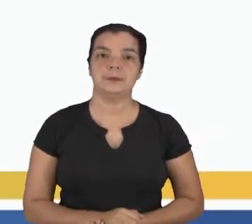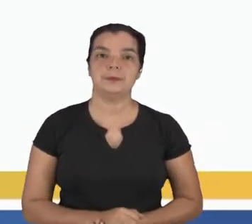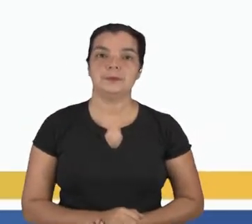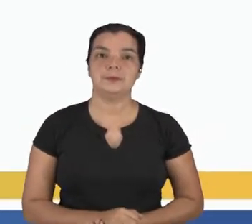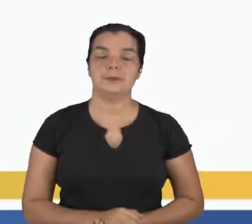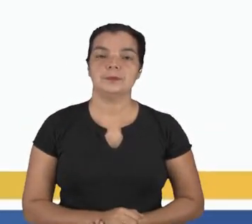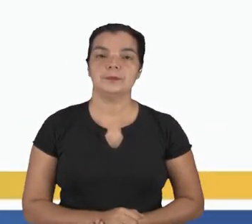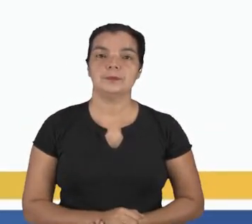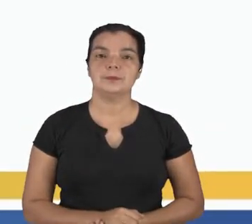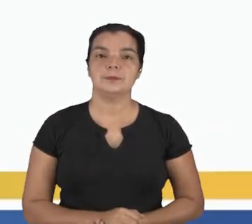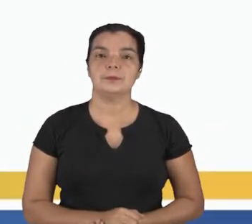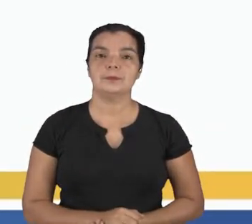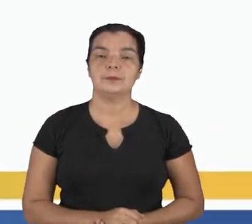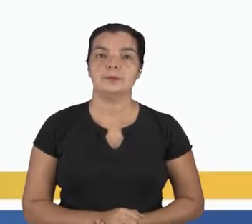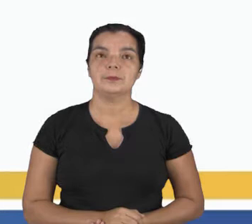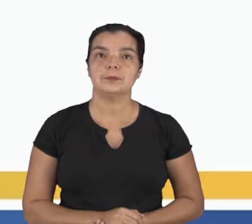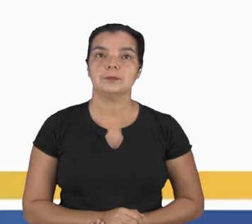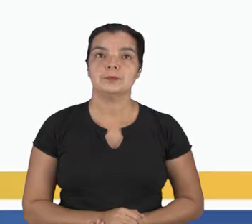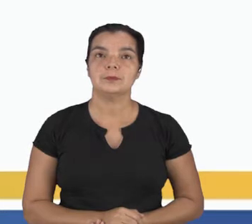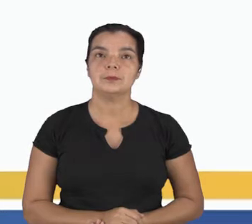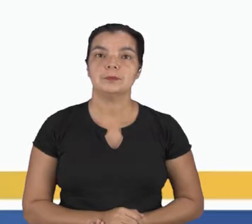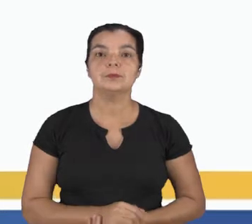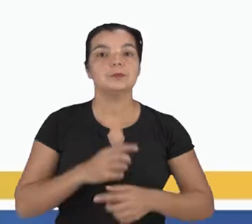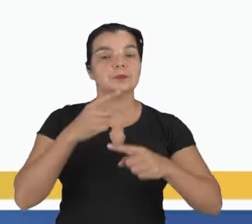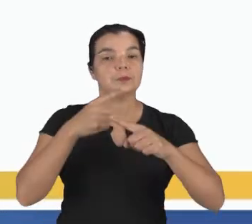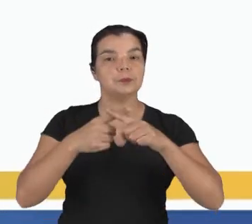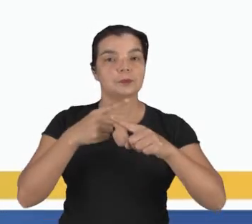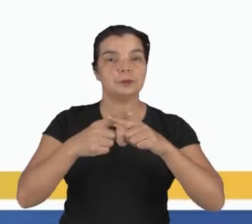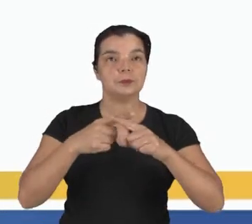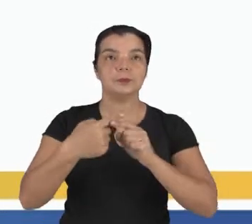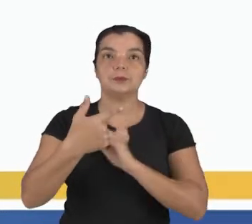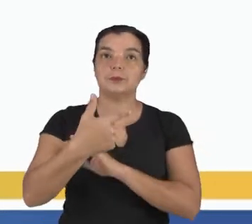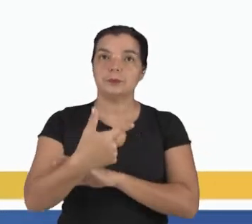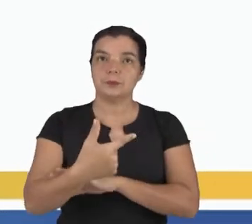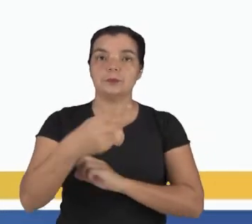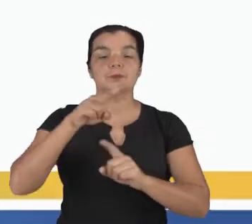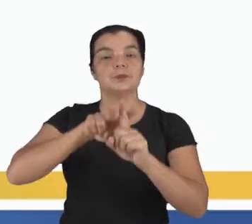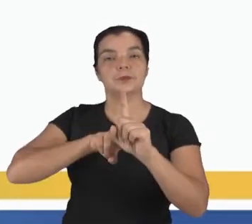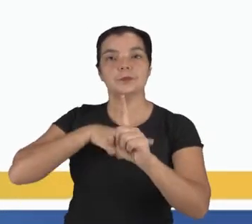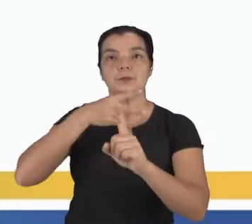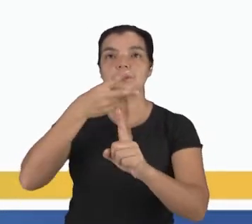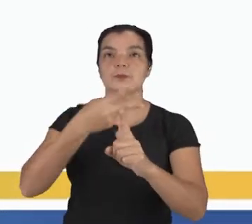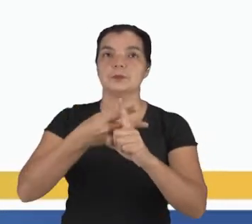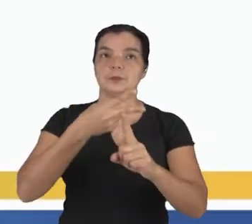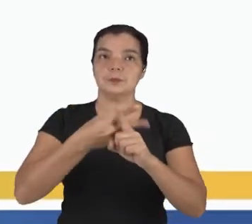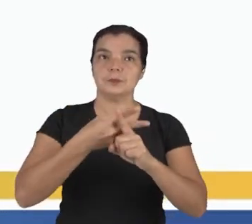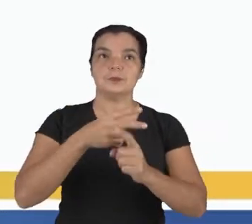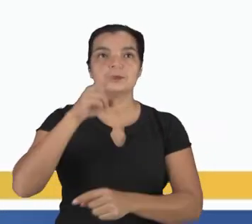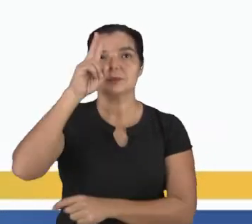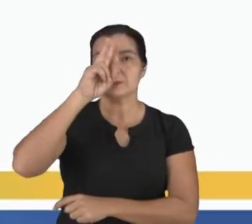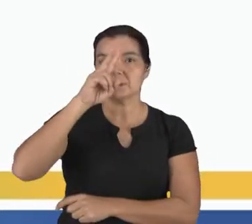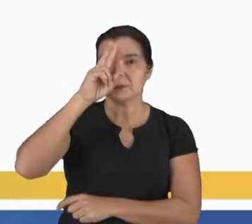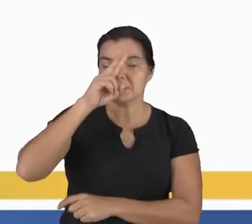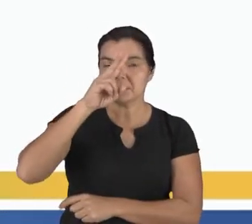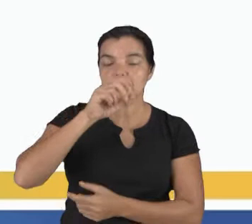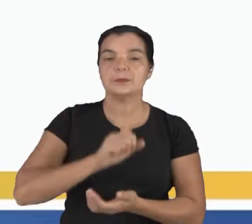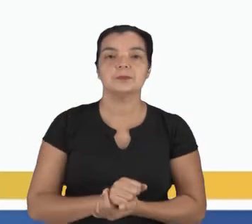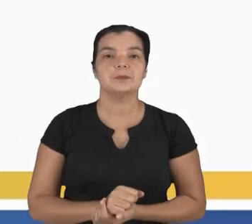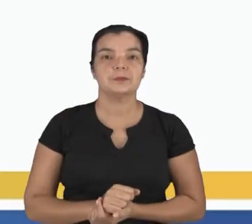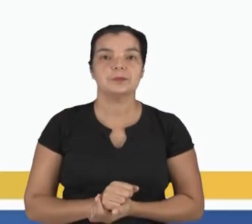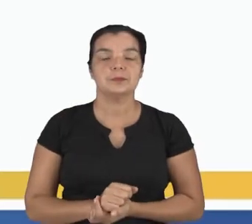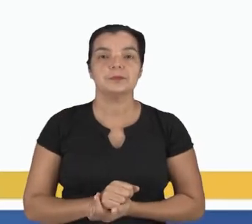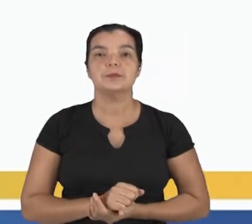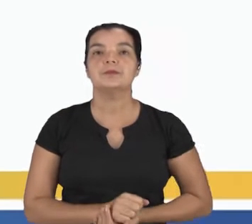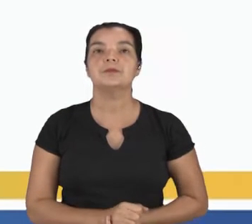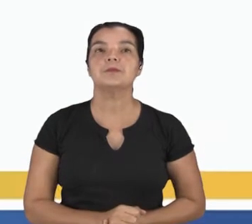E 8 multiplicado por 2 se dobra. Lembra que a gente falou? Voltando aqui